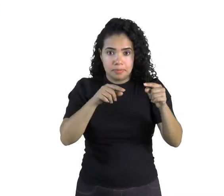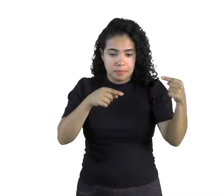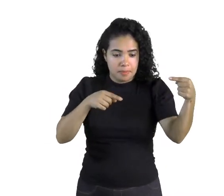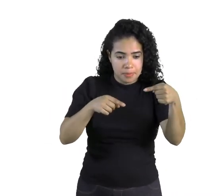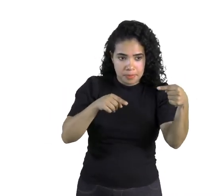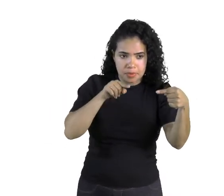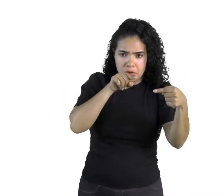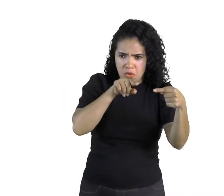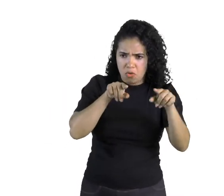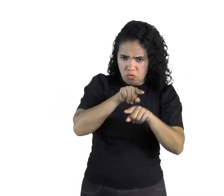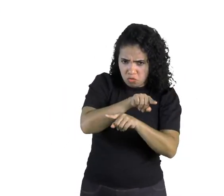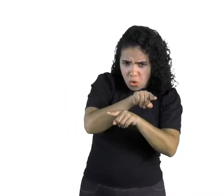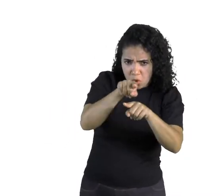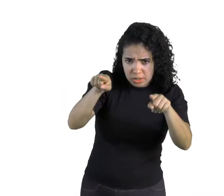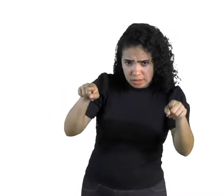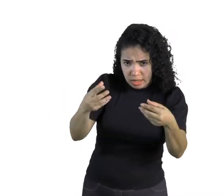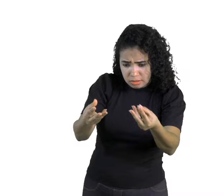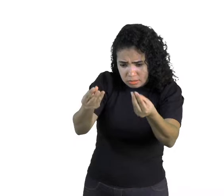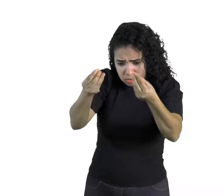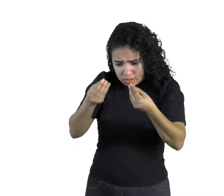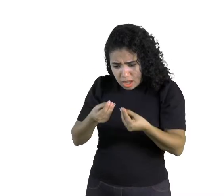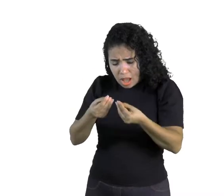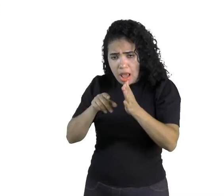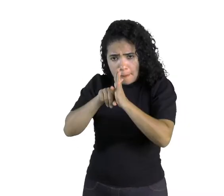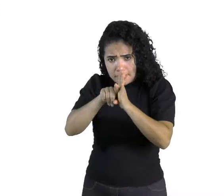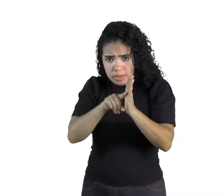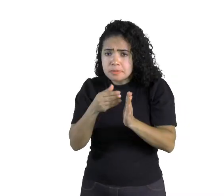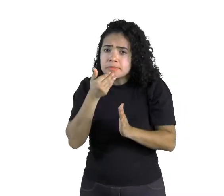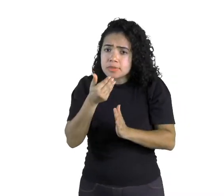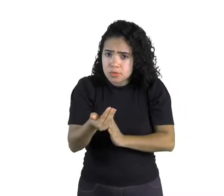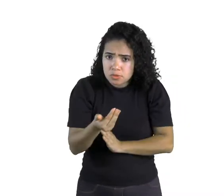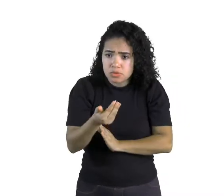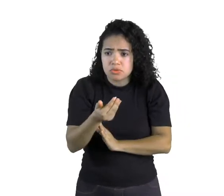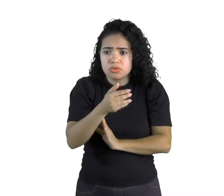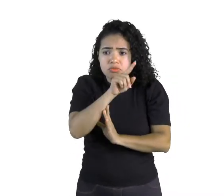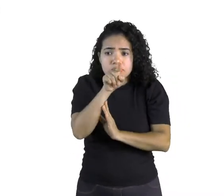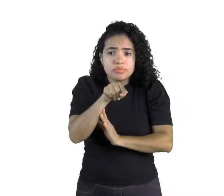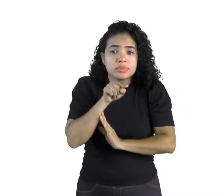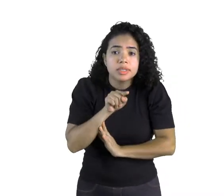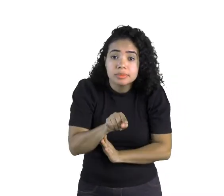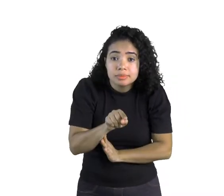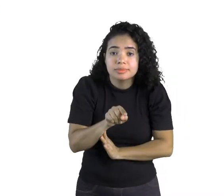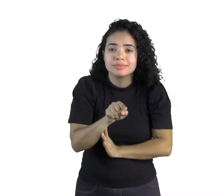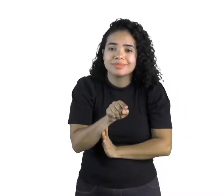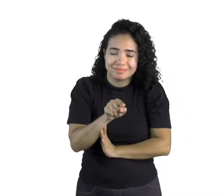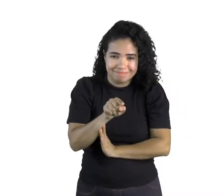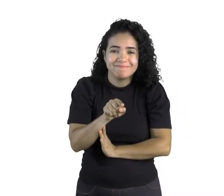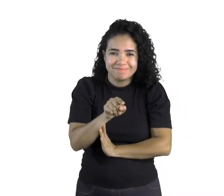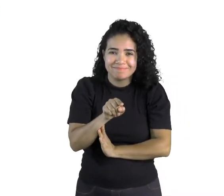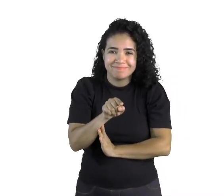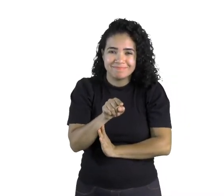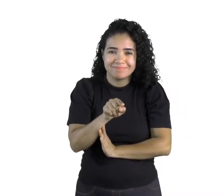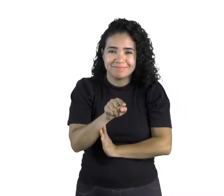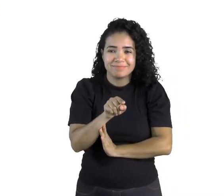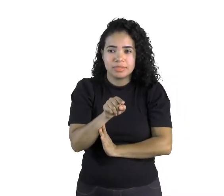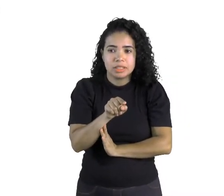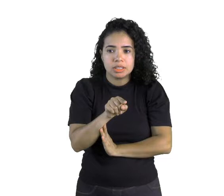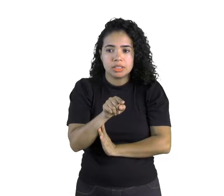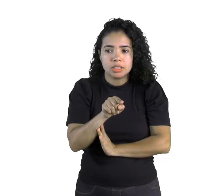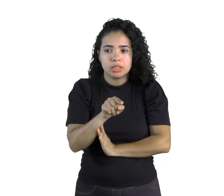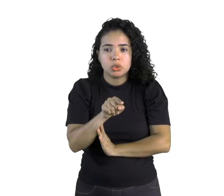história. Vocês trouxeram a pesquisa que eu havia solicitado? Aí no final, ponto de interrogação.